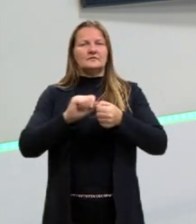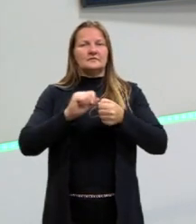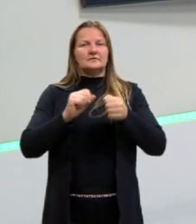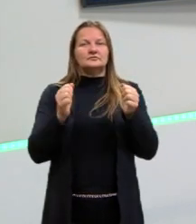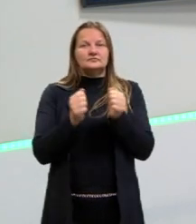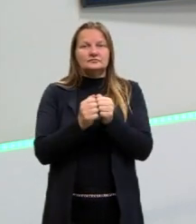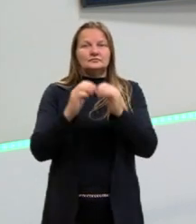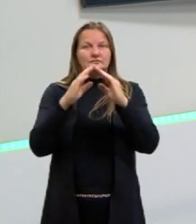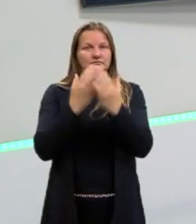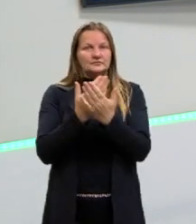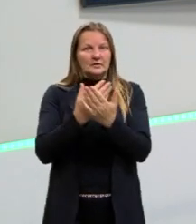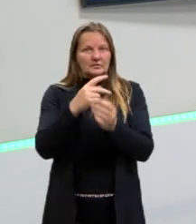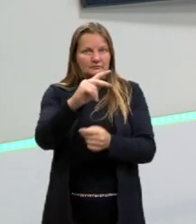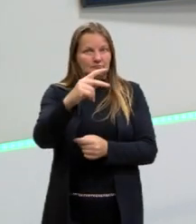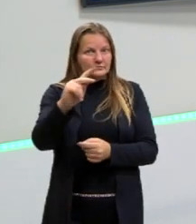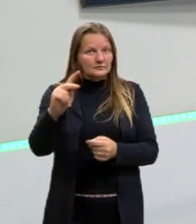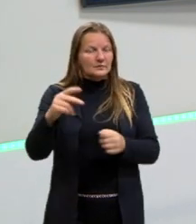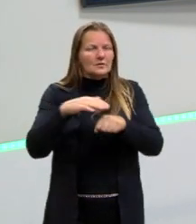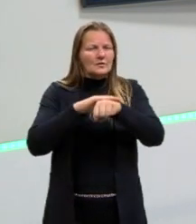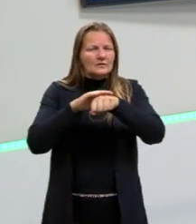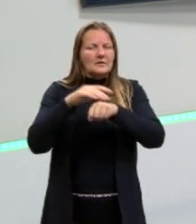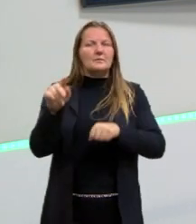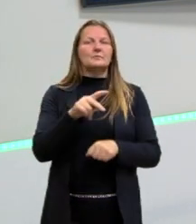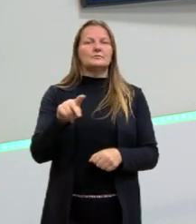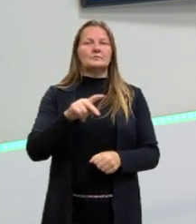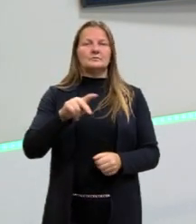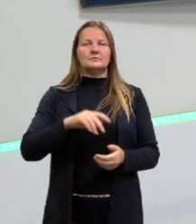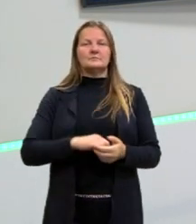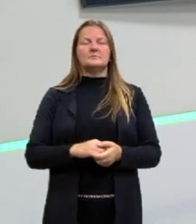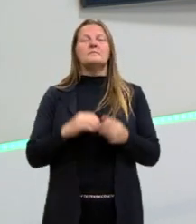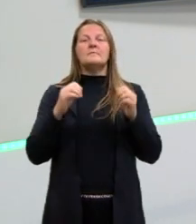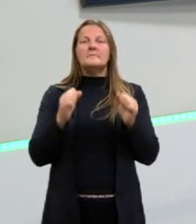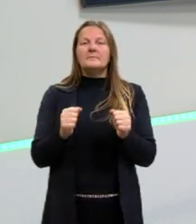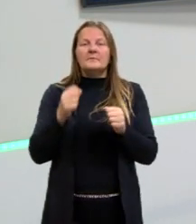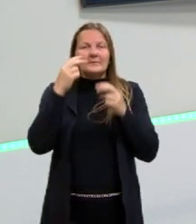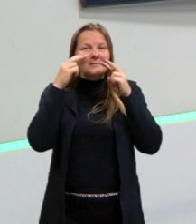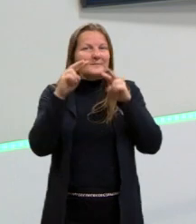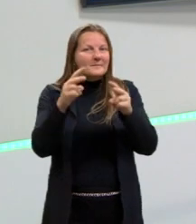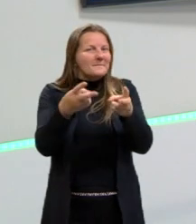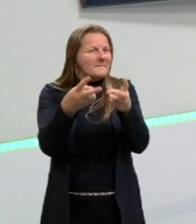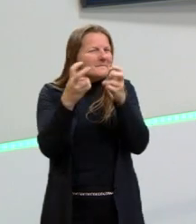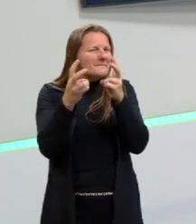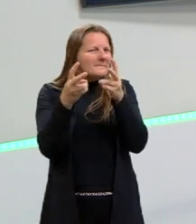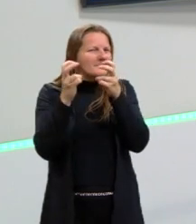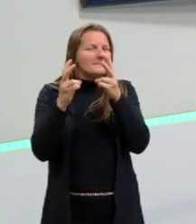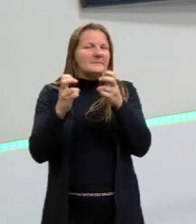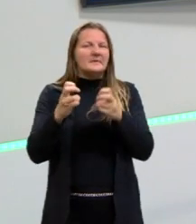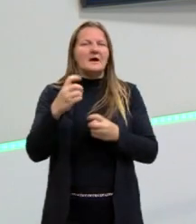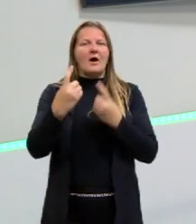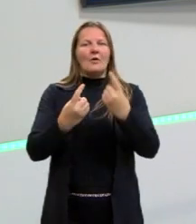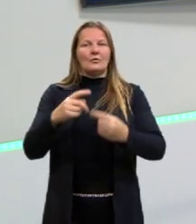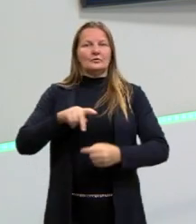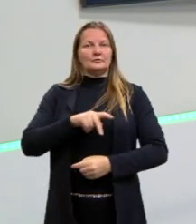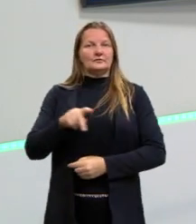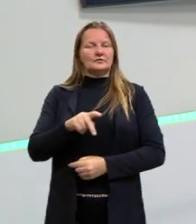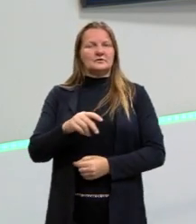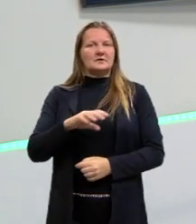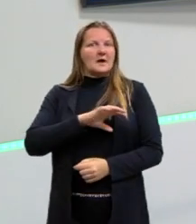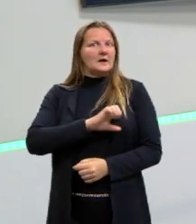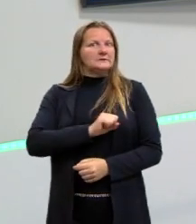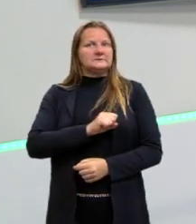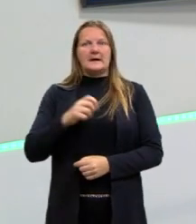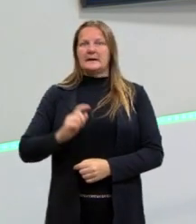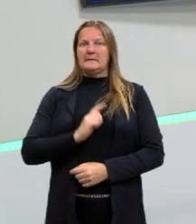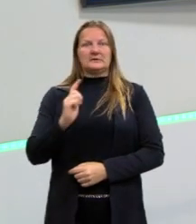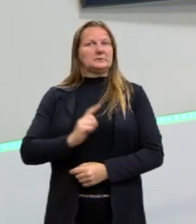aí na escola de vocês, conversarem com os professores, vocês vão ver que tem professor que gosta muito de trabalhar